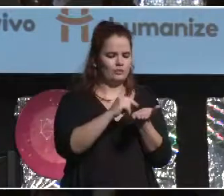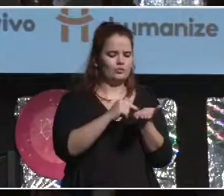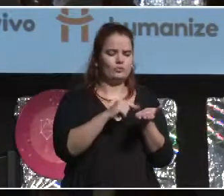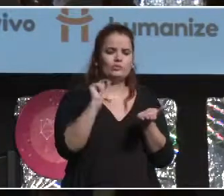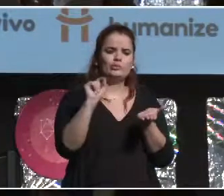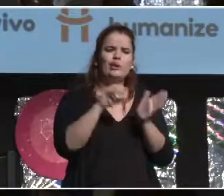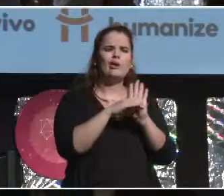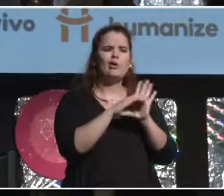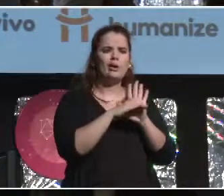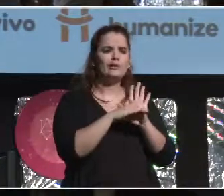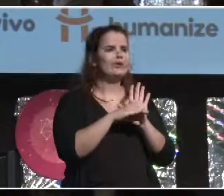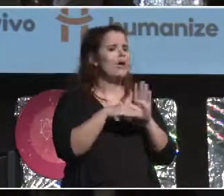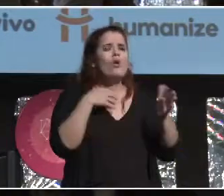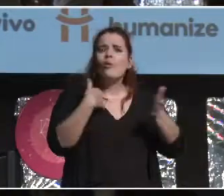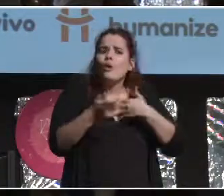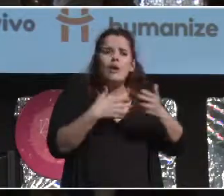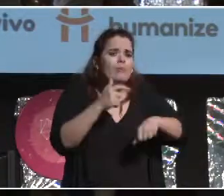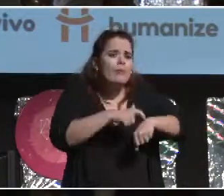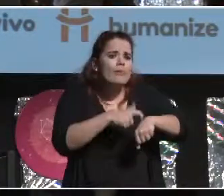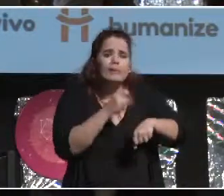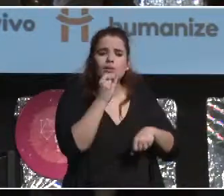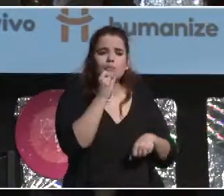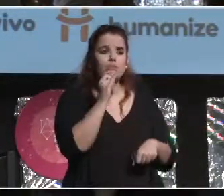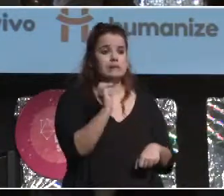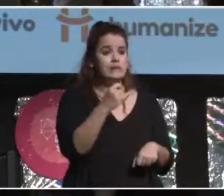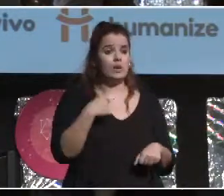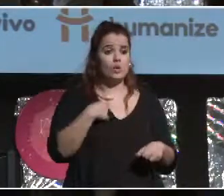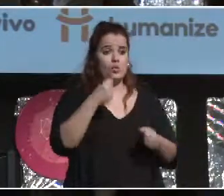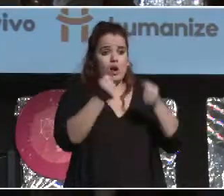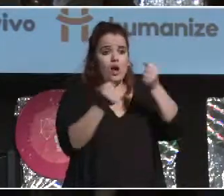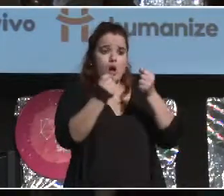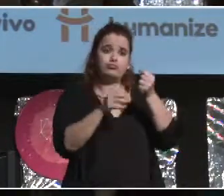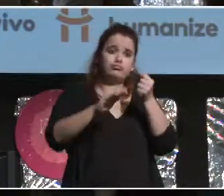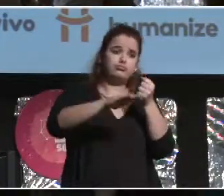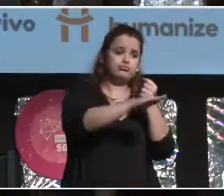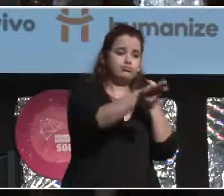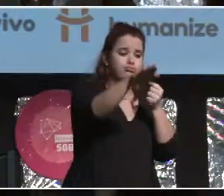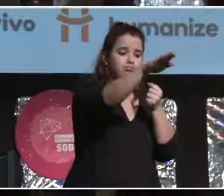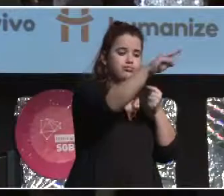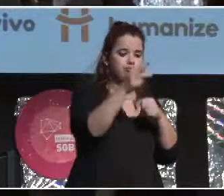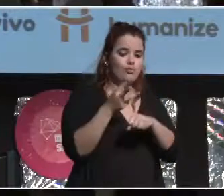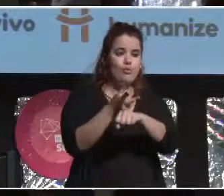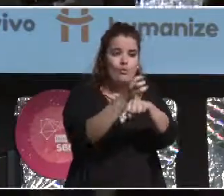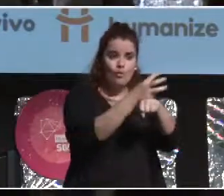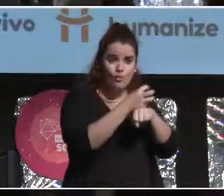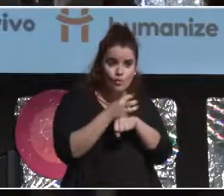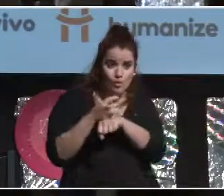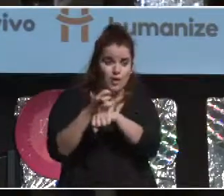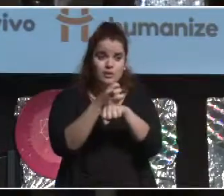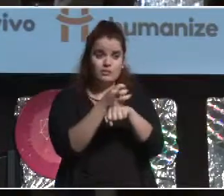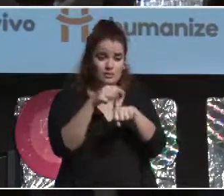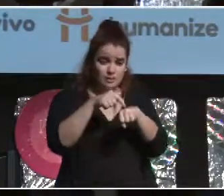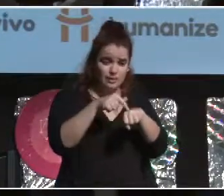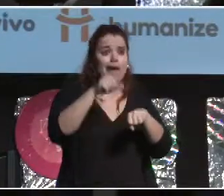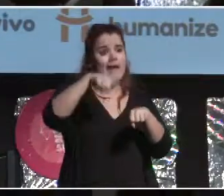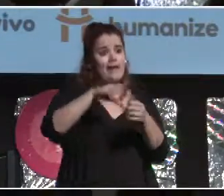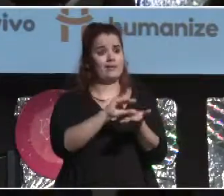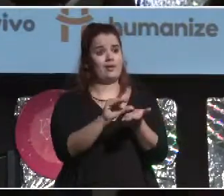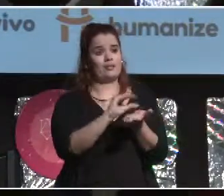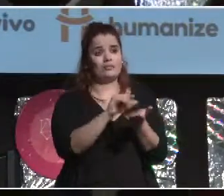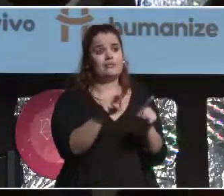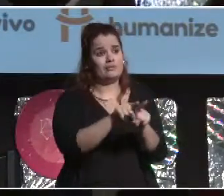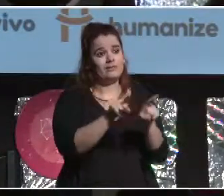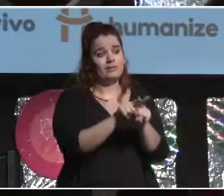está gerando o tempo inteiro, usando um Waze, que nos diz vai para a direita ou vai para a esquerda. Somos todos nós usando dados e assim por diante,